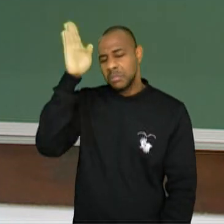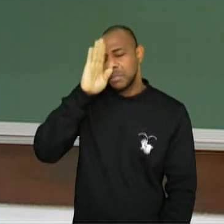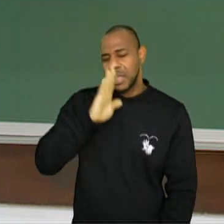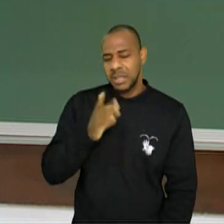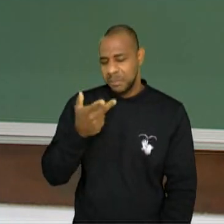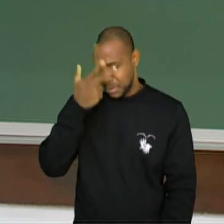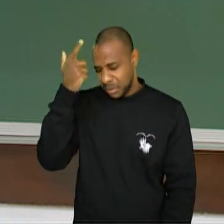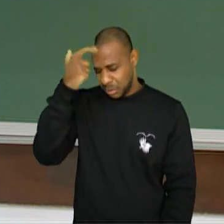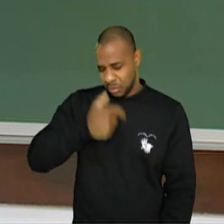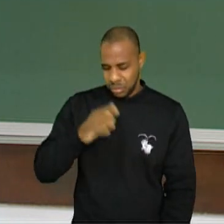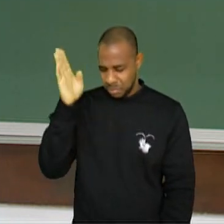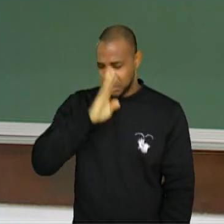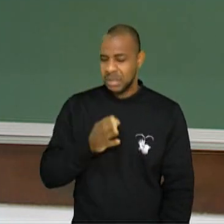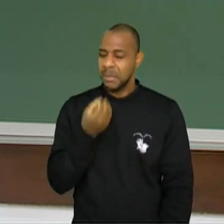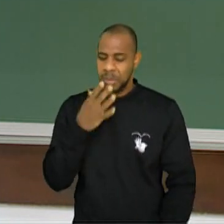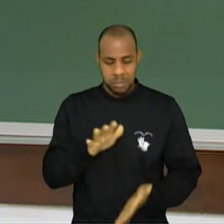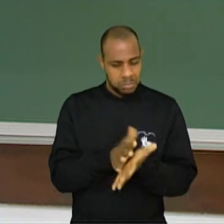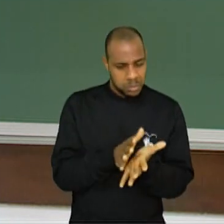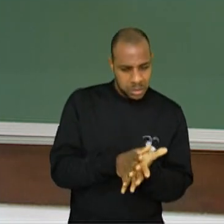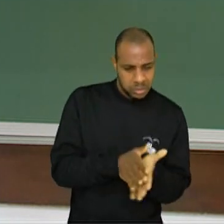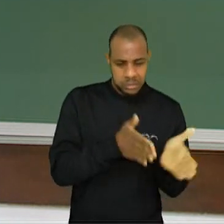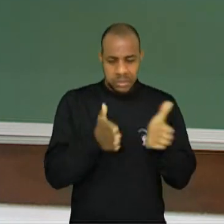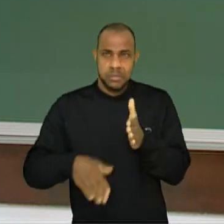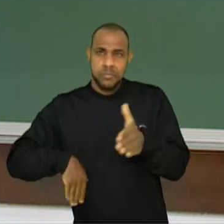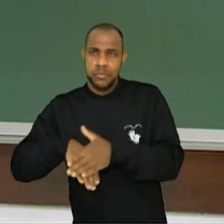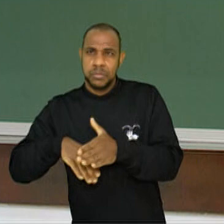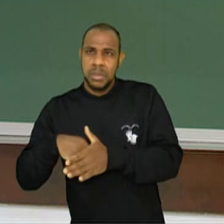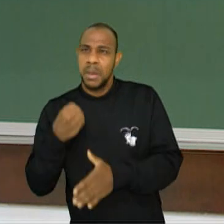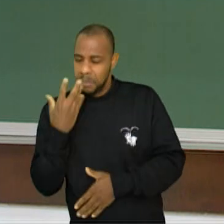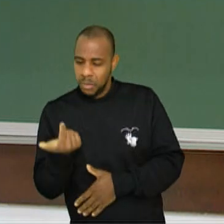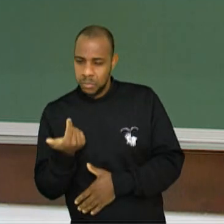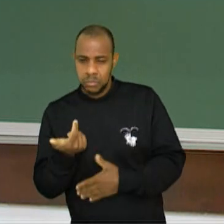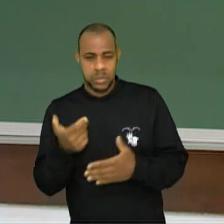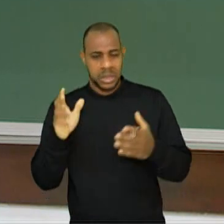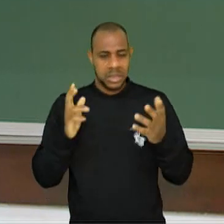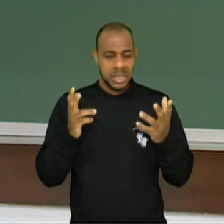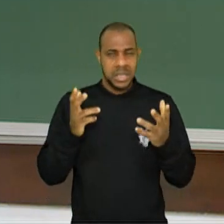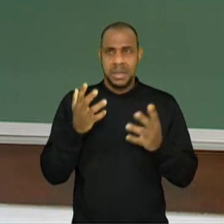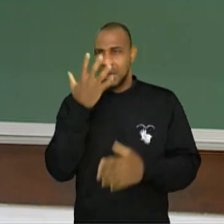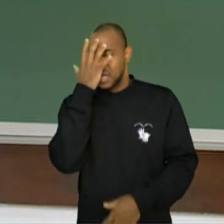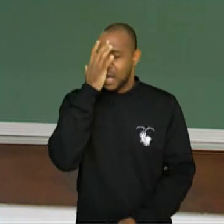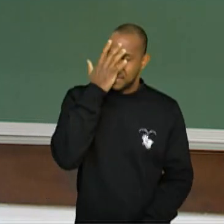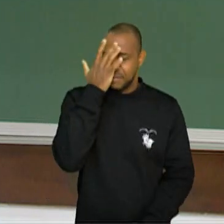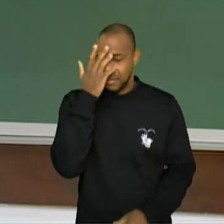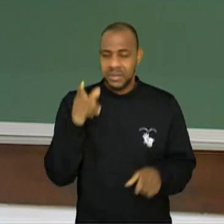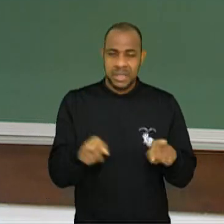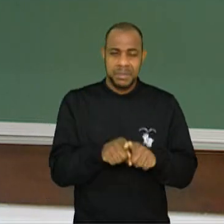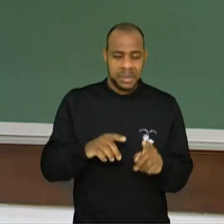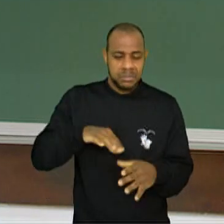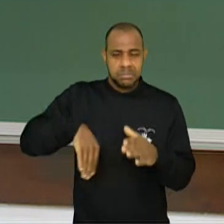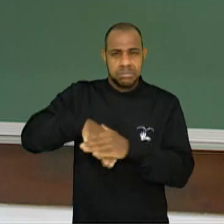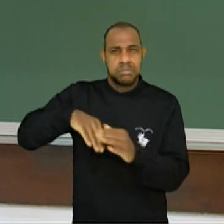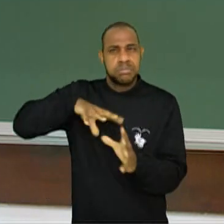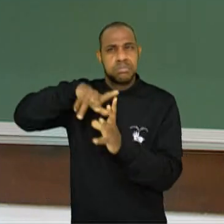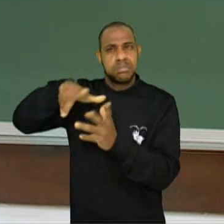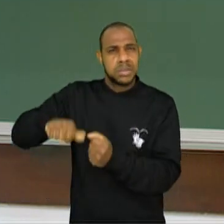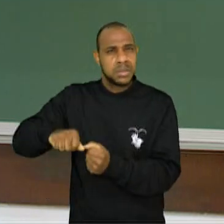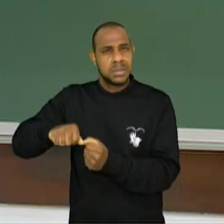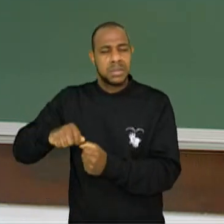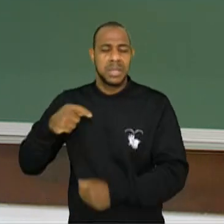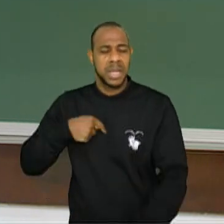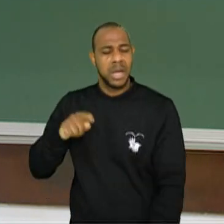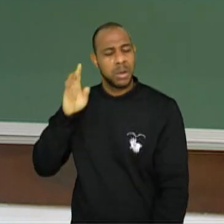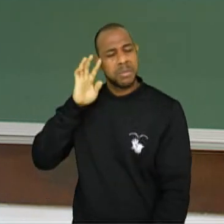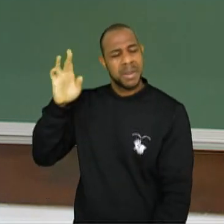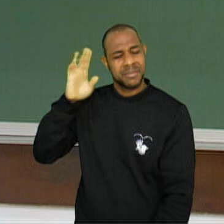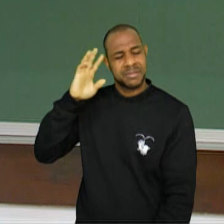aquele que é bom de samba e de futebol, né? Ele é bom de carnaval e de Copa do Mundo. Isso forma o nosso imaginário de